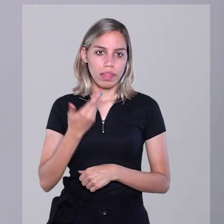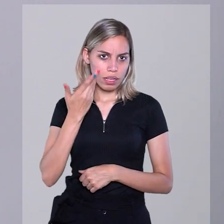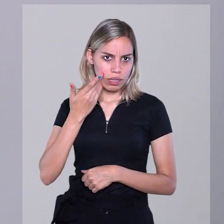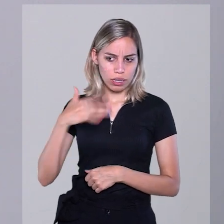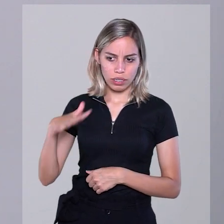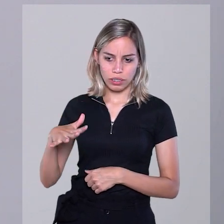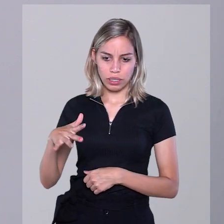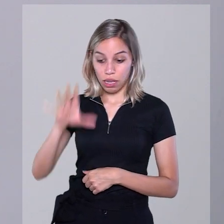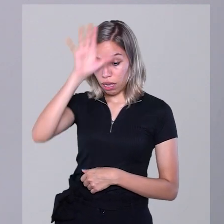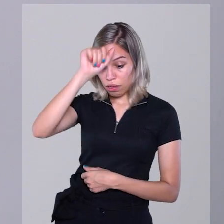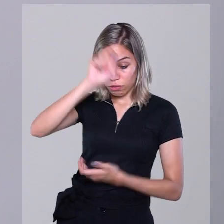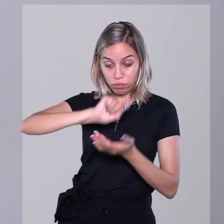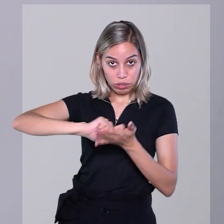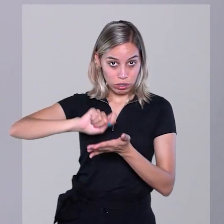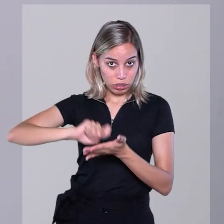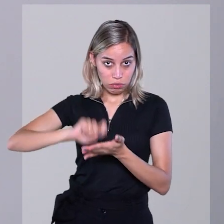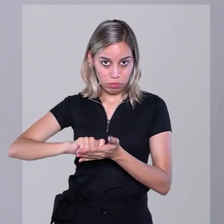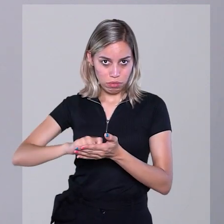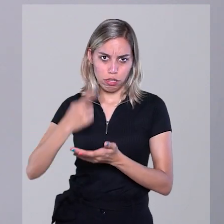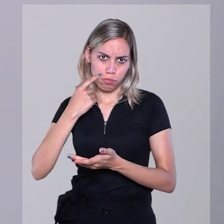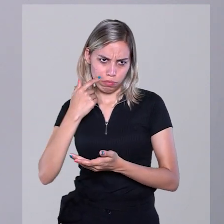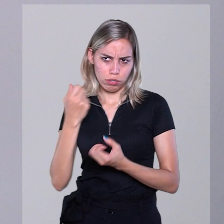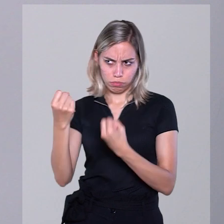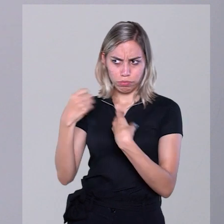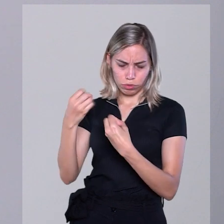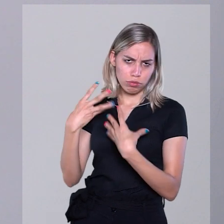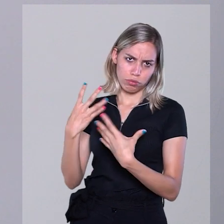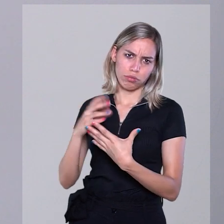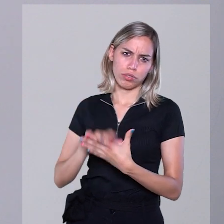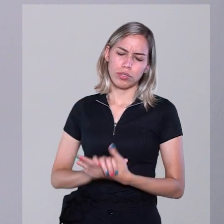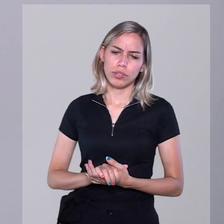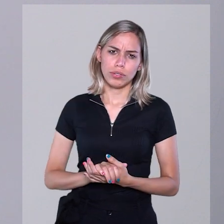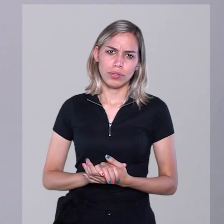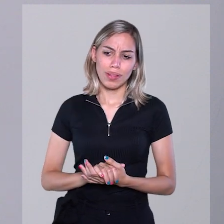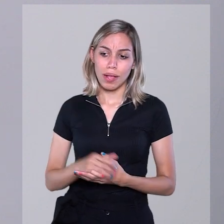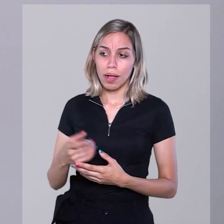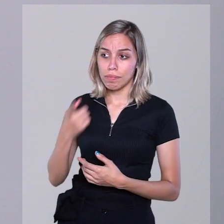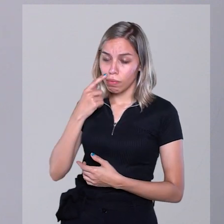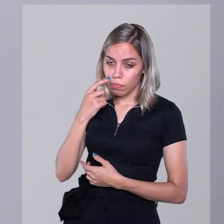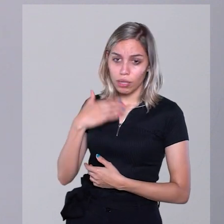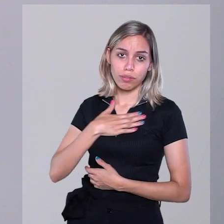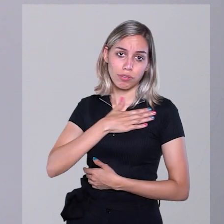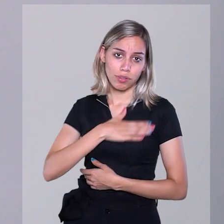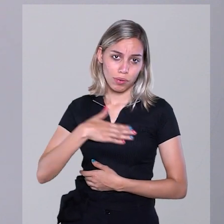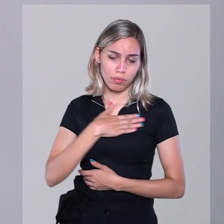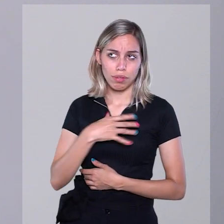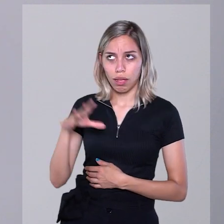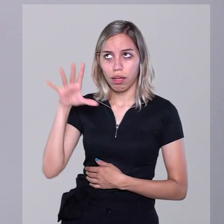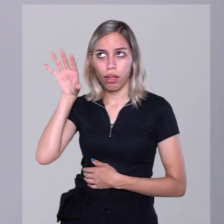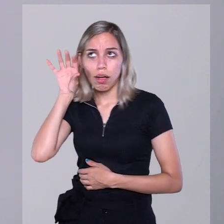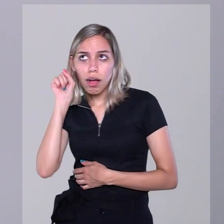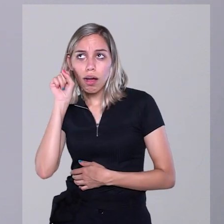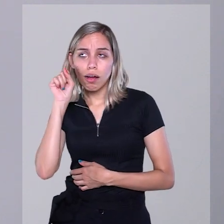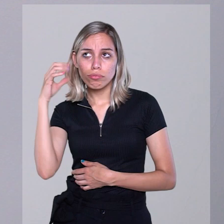que aprendi caligrafia com nosso pai, que gostava muito de rádio, e rádio